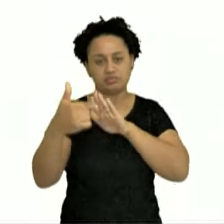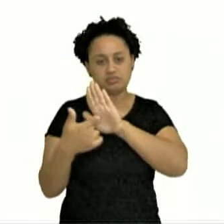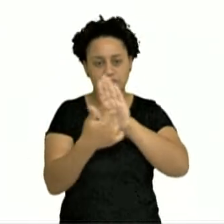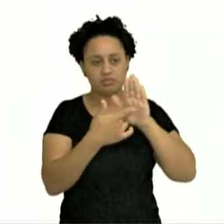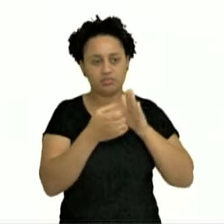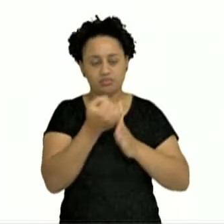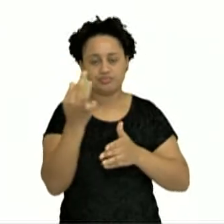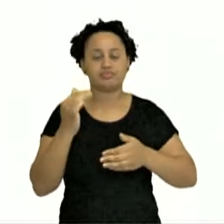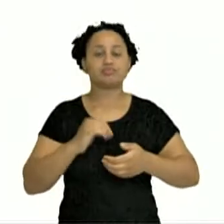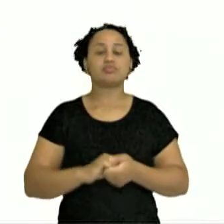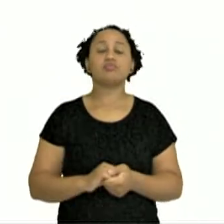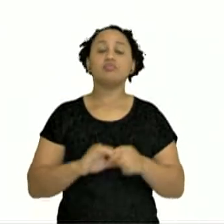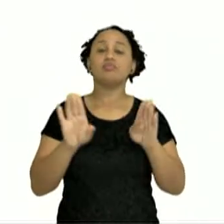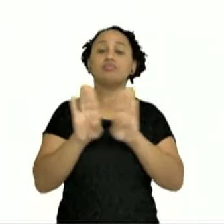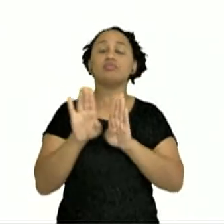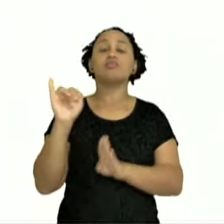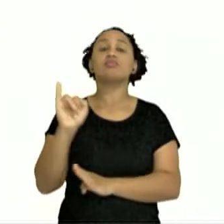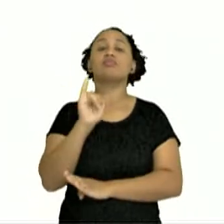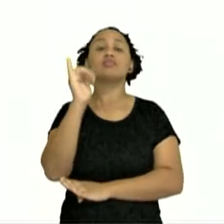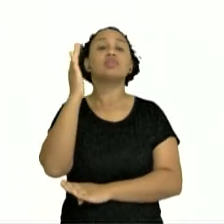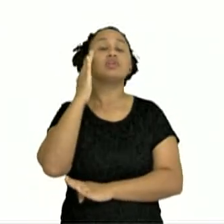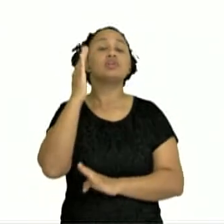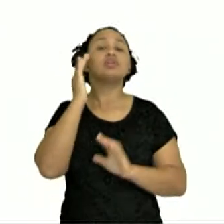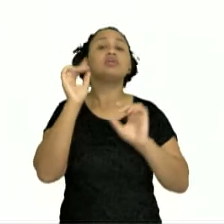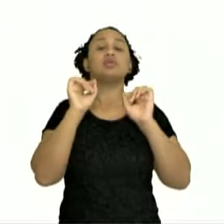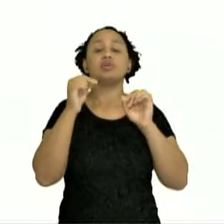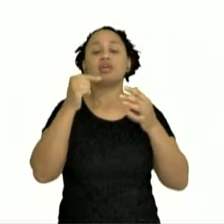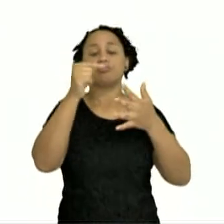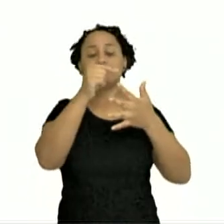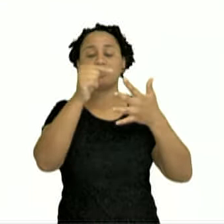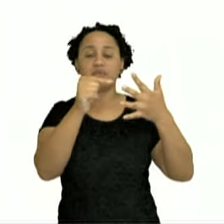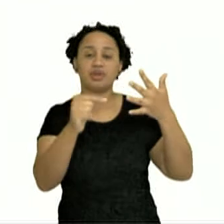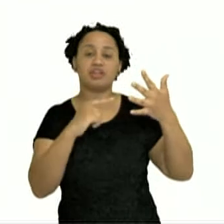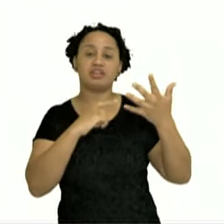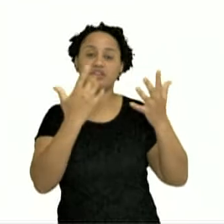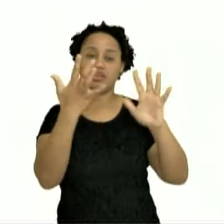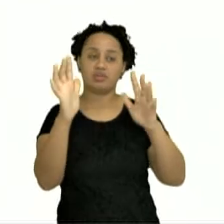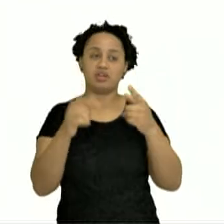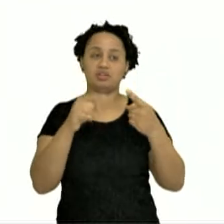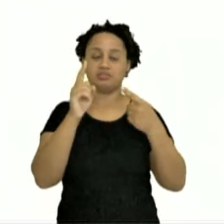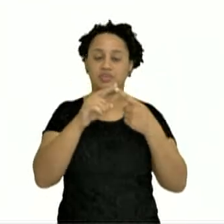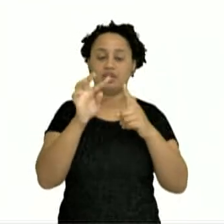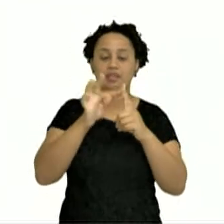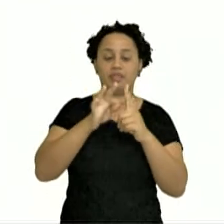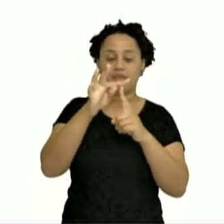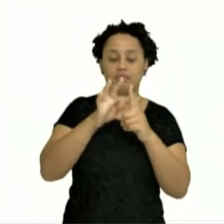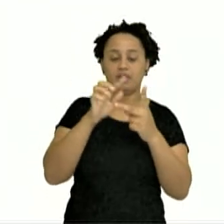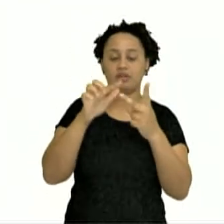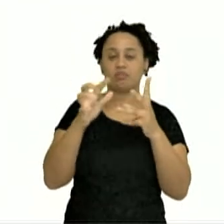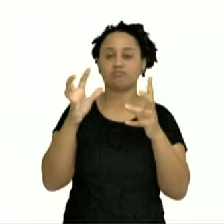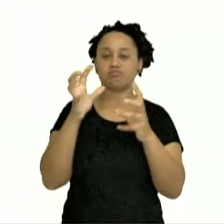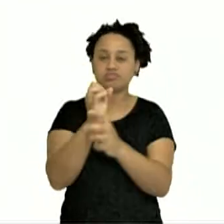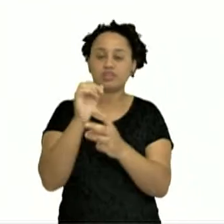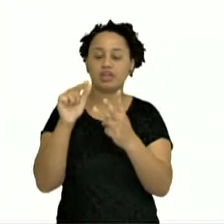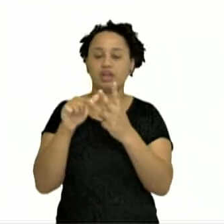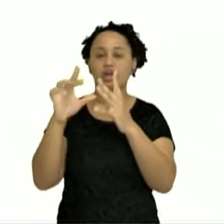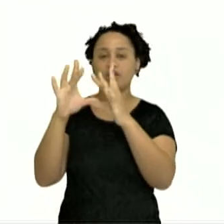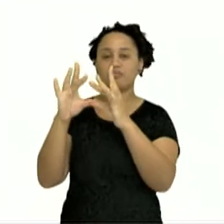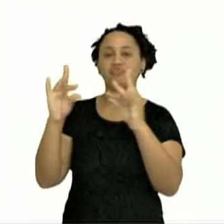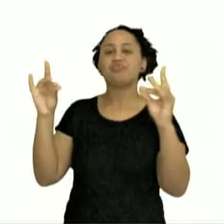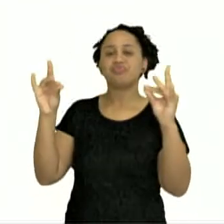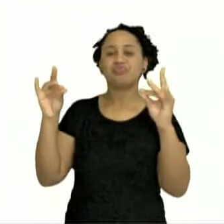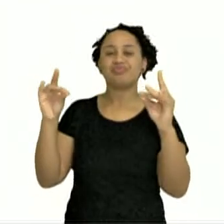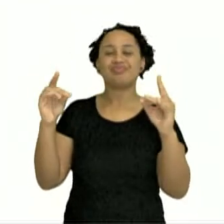é importante sabermos que os elementos que compõem o clima são temperatura, pressão e umidade,